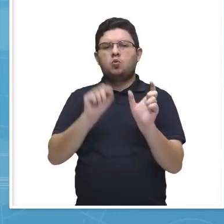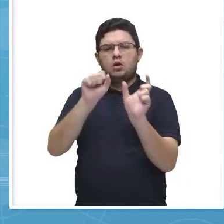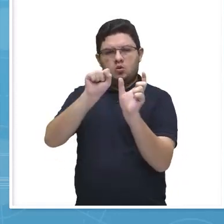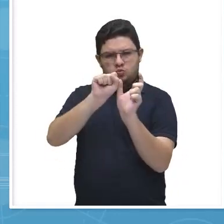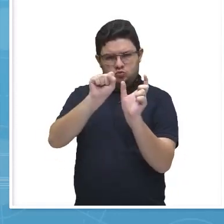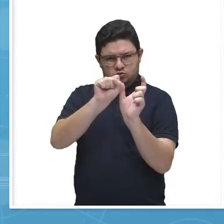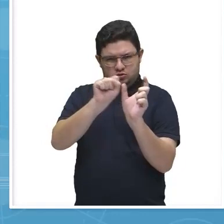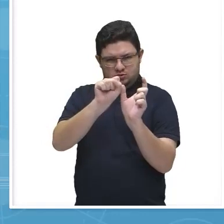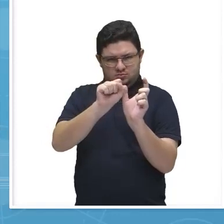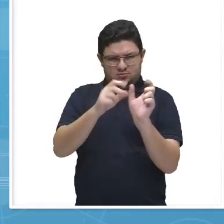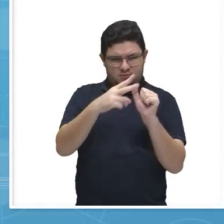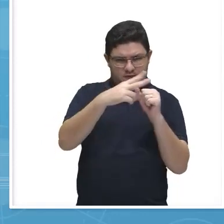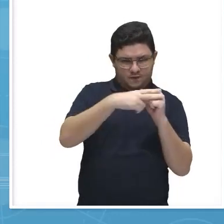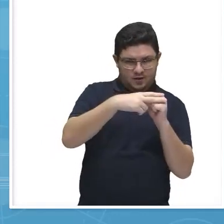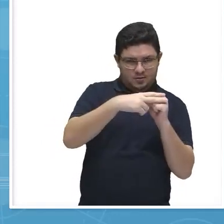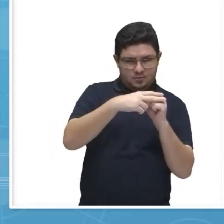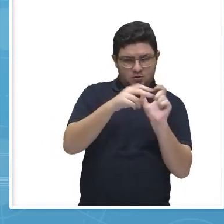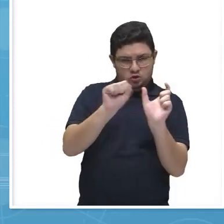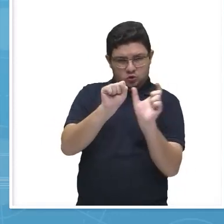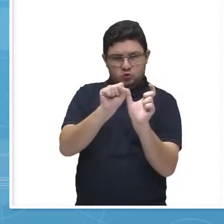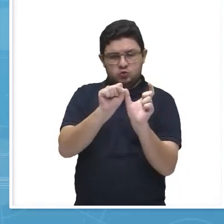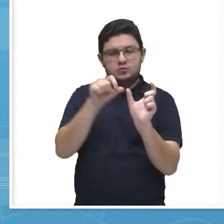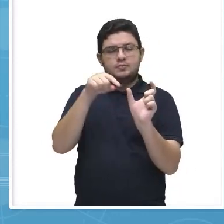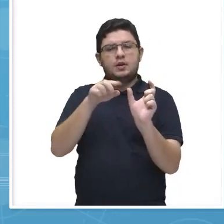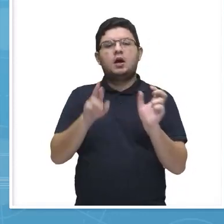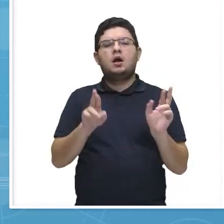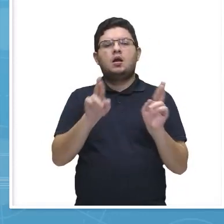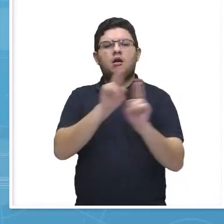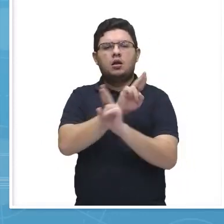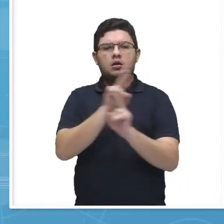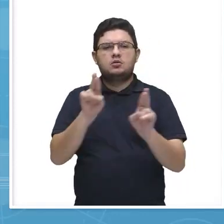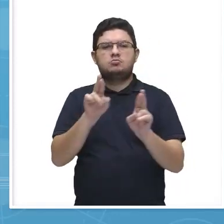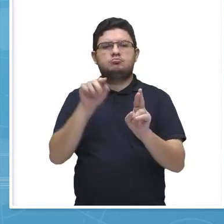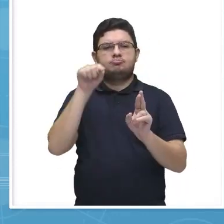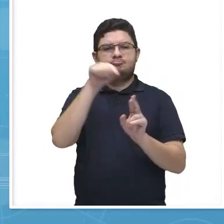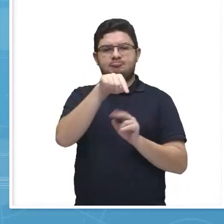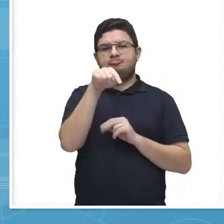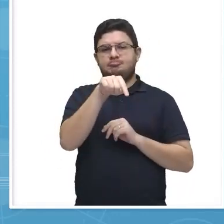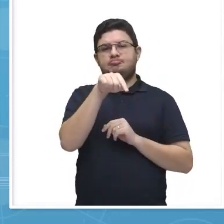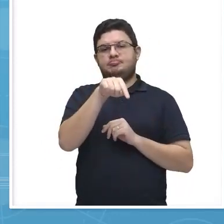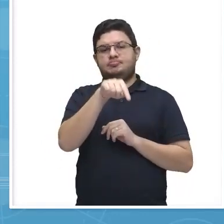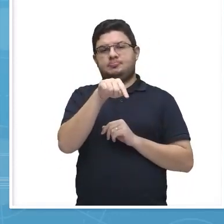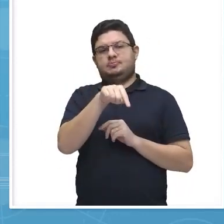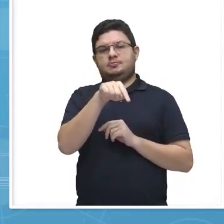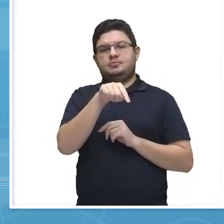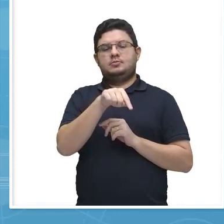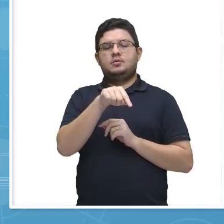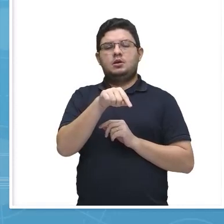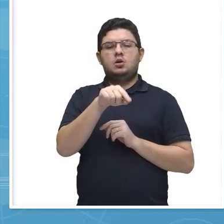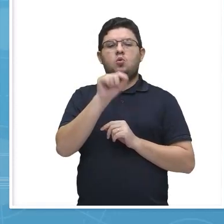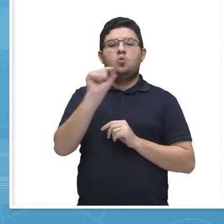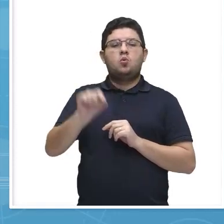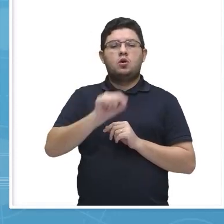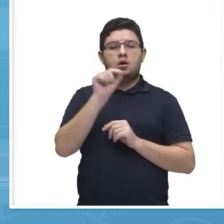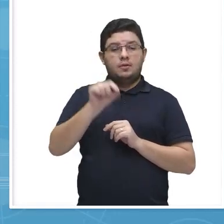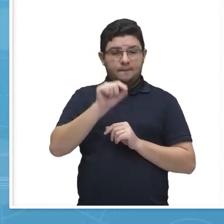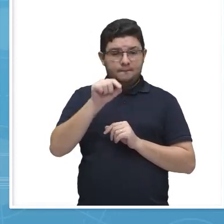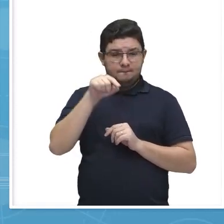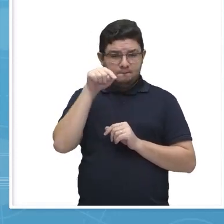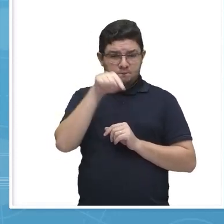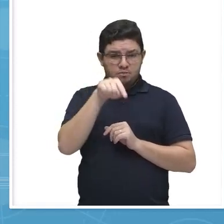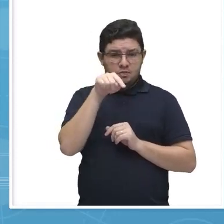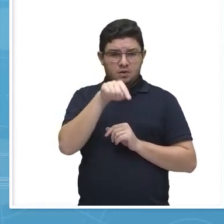Essa relação que ocorre entre o verbo e o sujeito da oração, essa